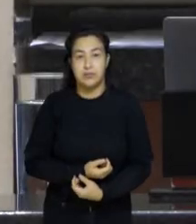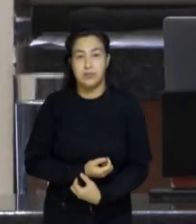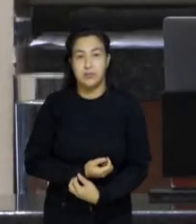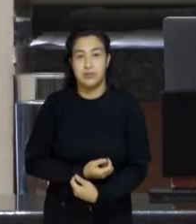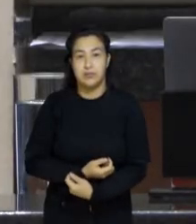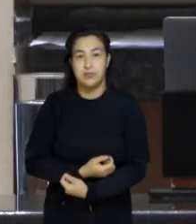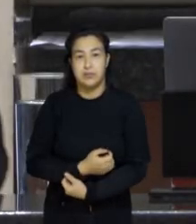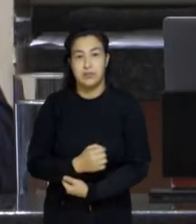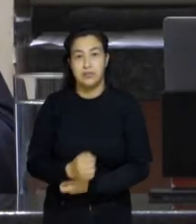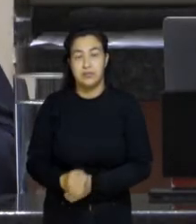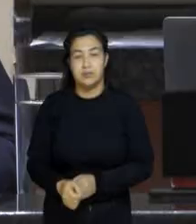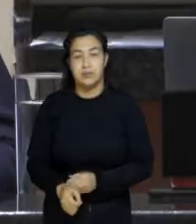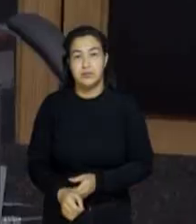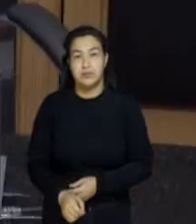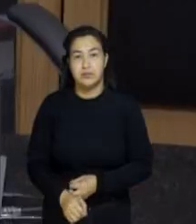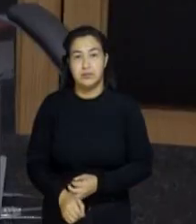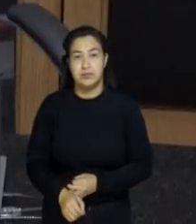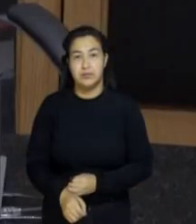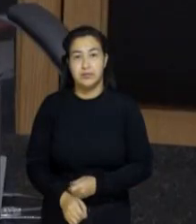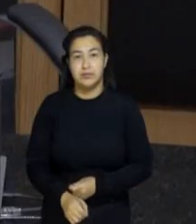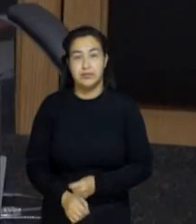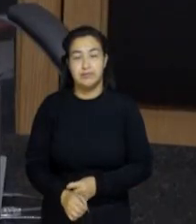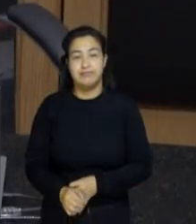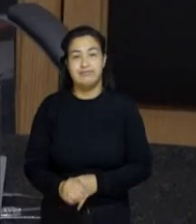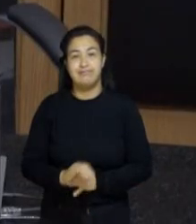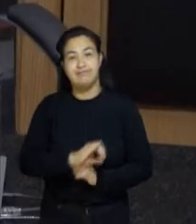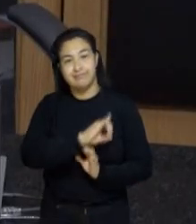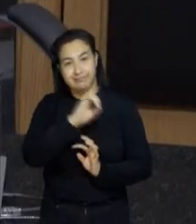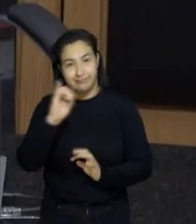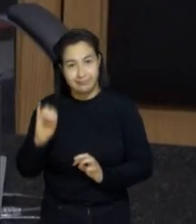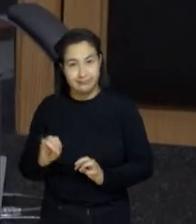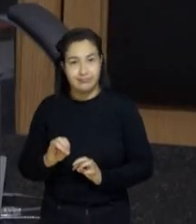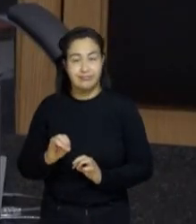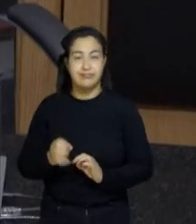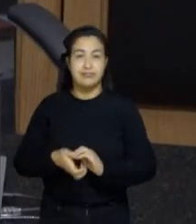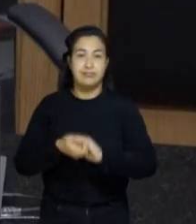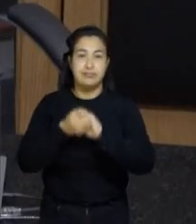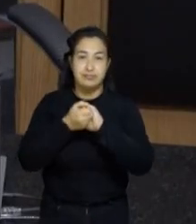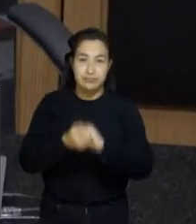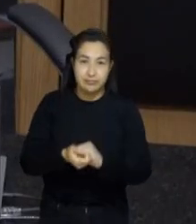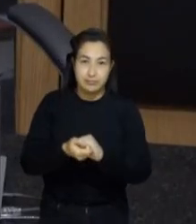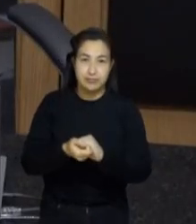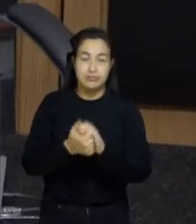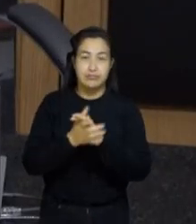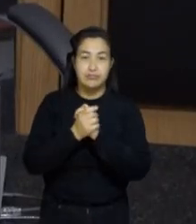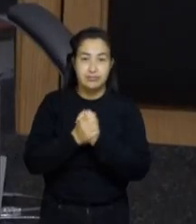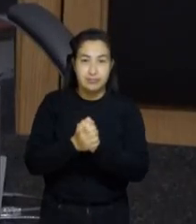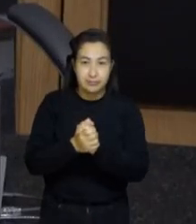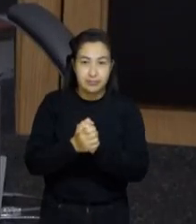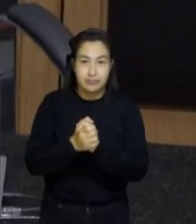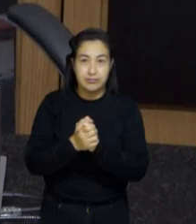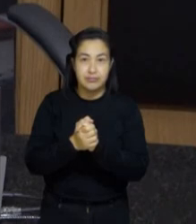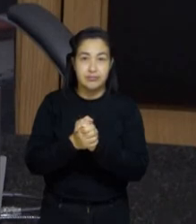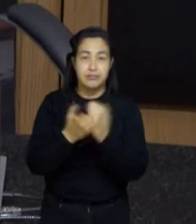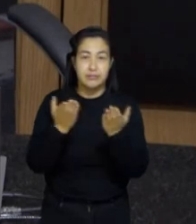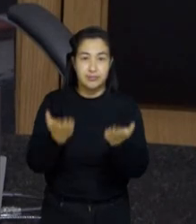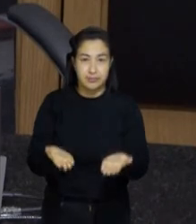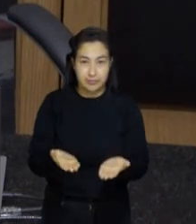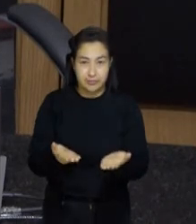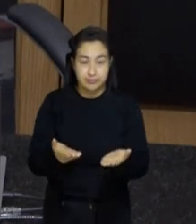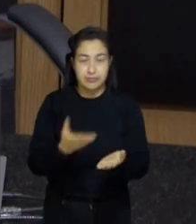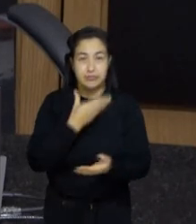Deputado Marquito. Obrigado, senhor presidente. Eu quero aqui, de forma cordial, respeitosa e carinhosa, homenagear também